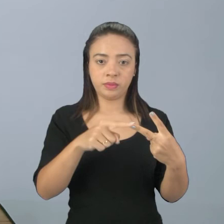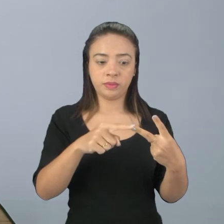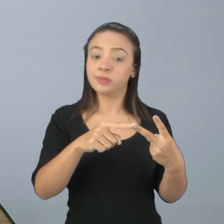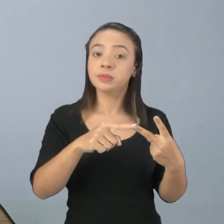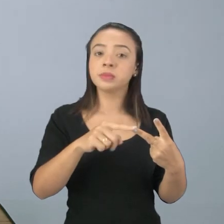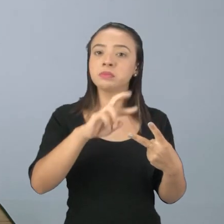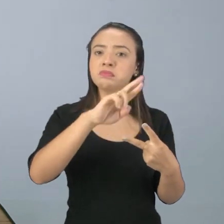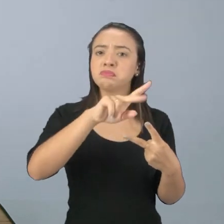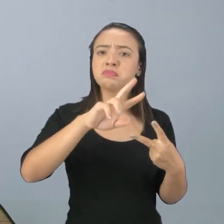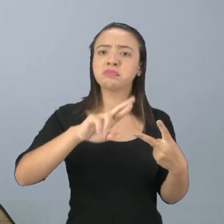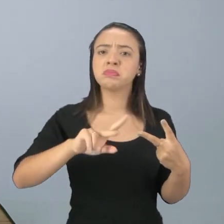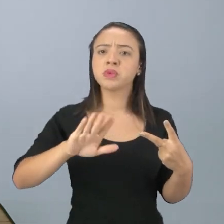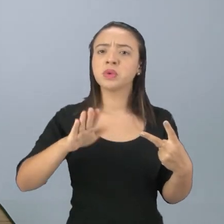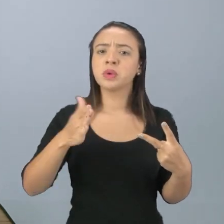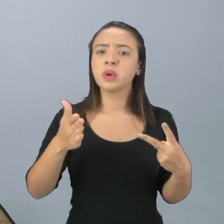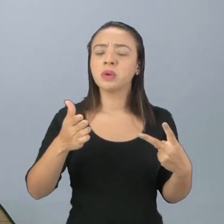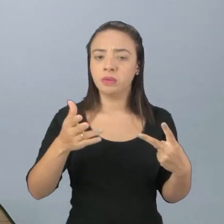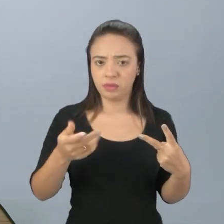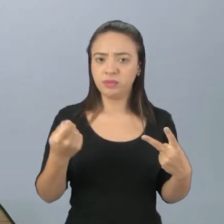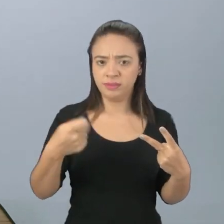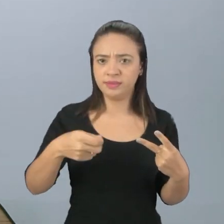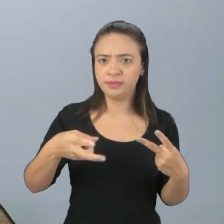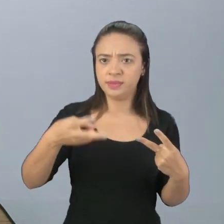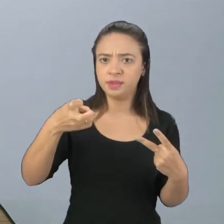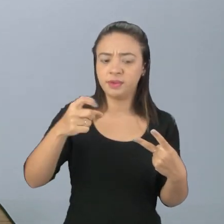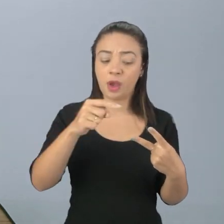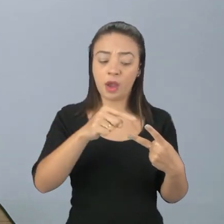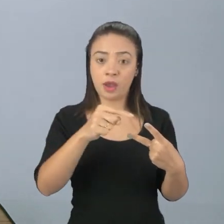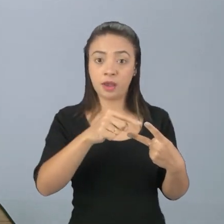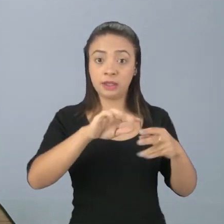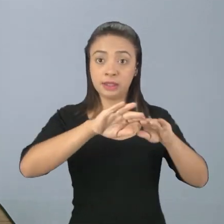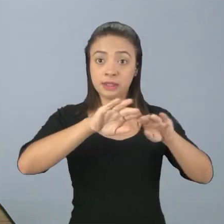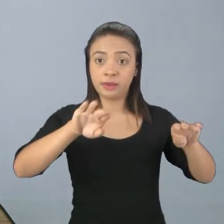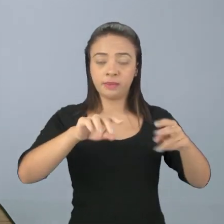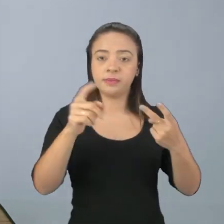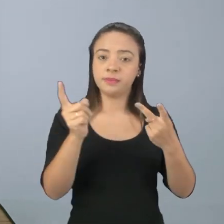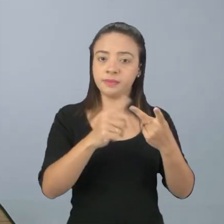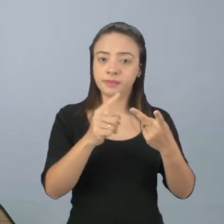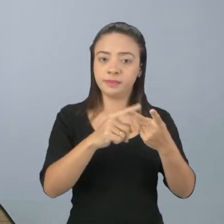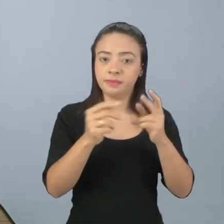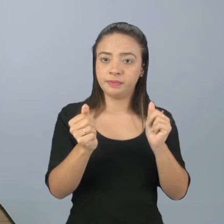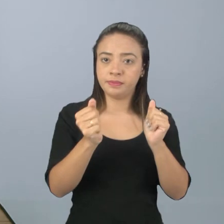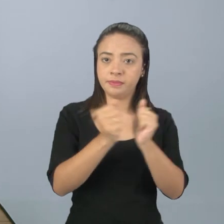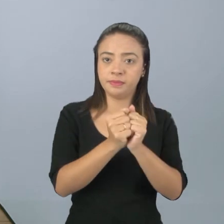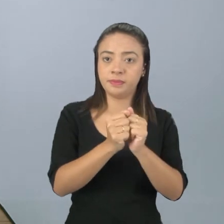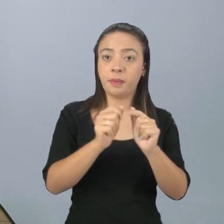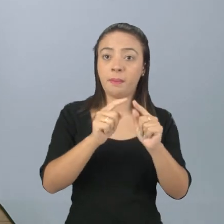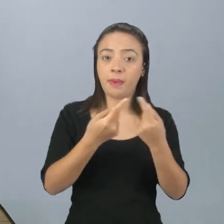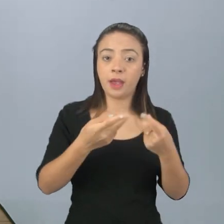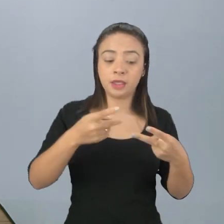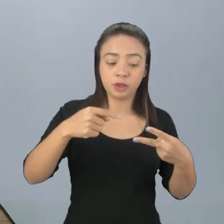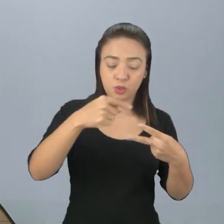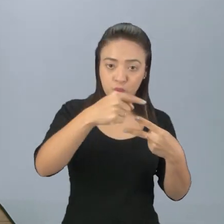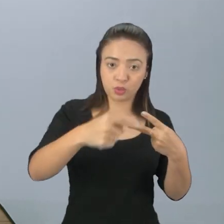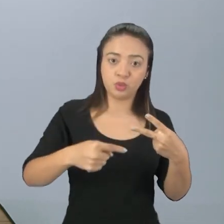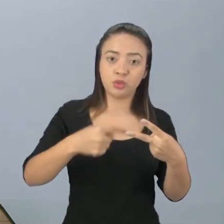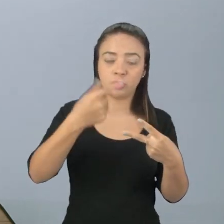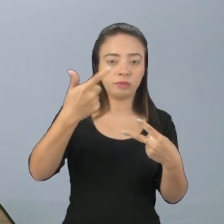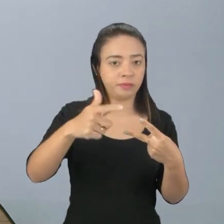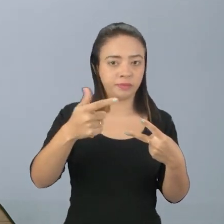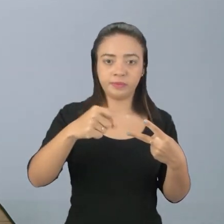porquê e esse aqui, você consegue visualizar, ó, que um é separado, o outro é junto, mas os dois sem acento, ok?